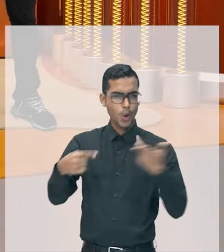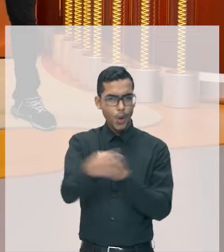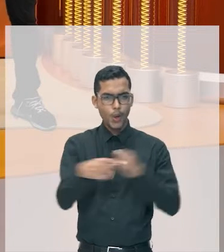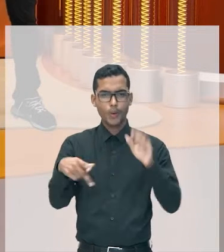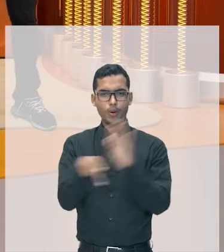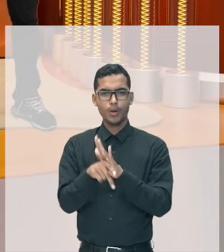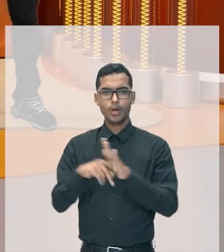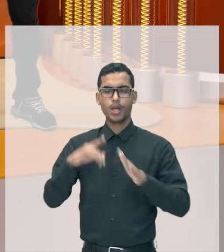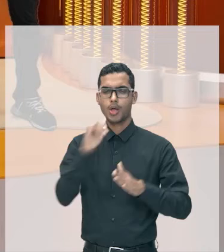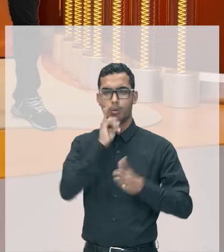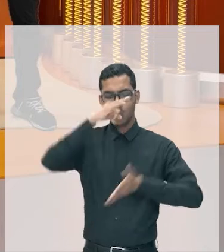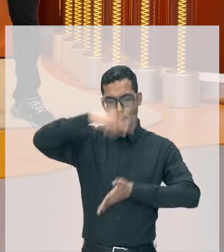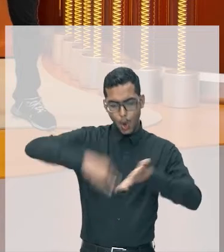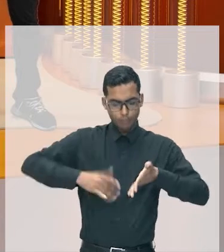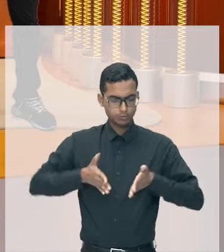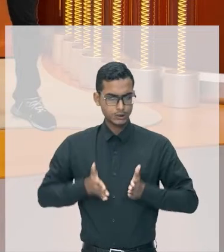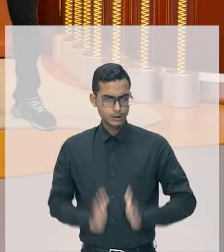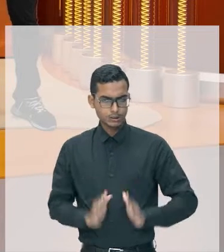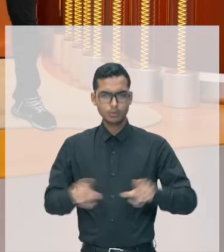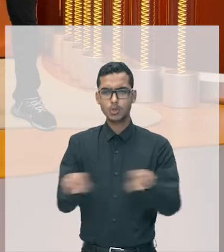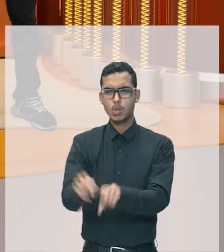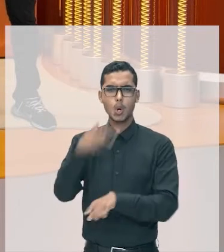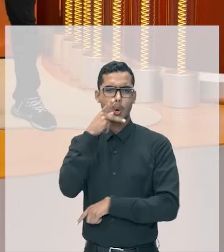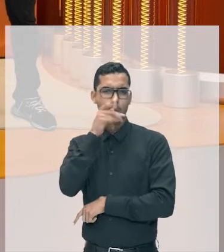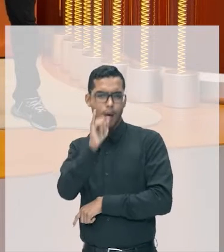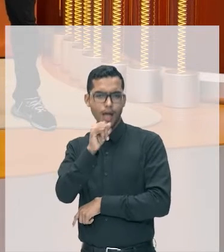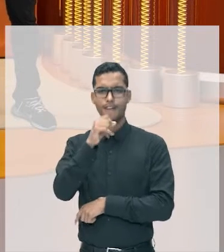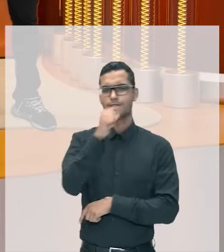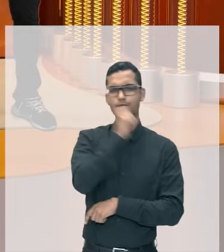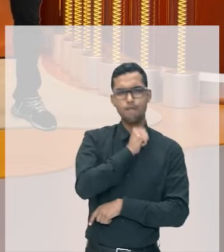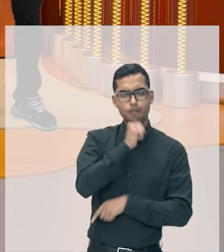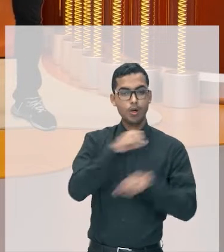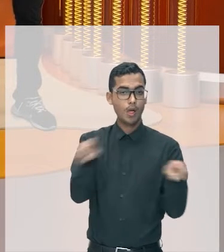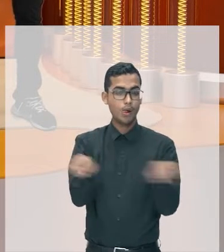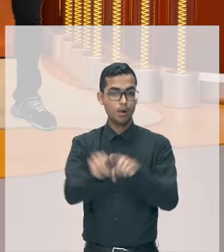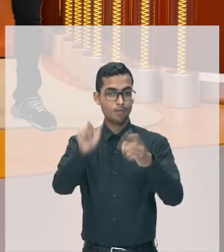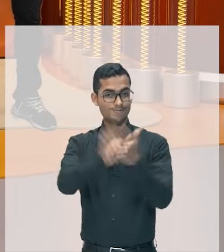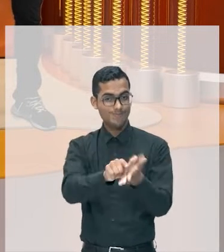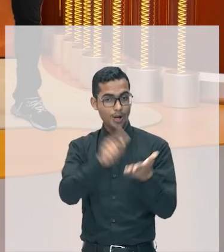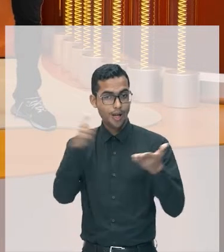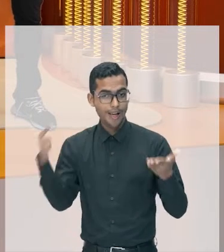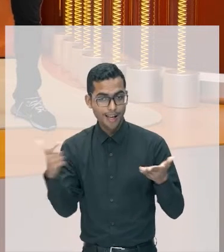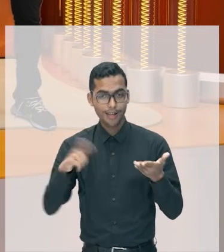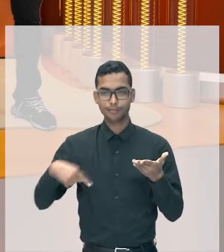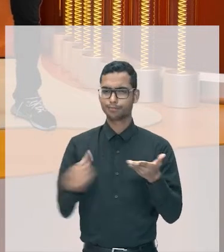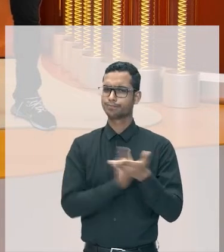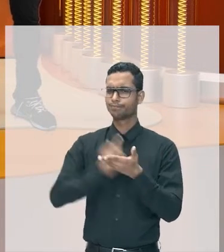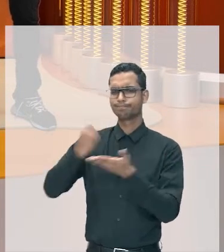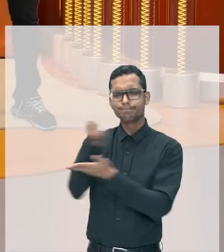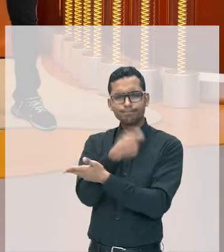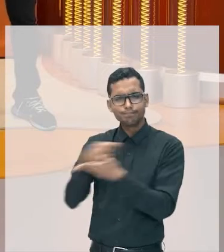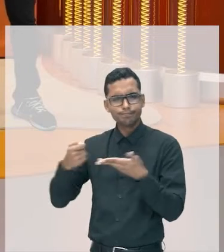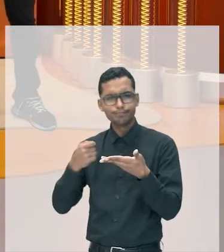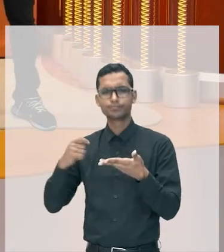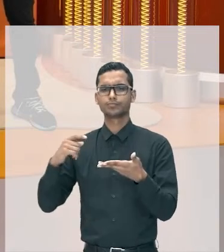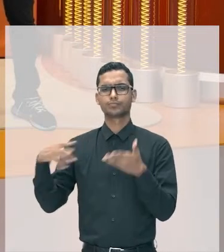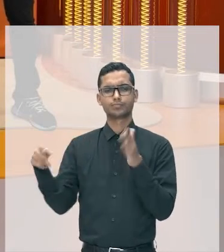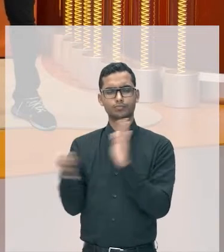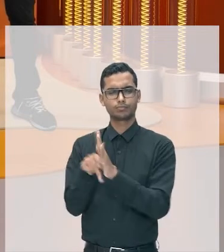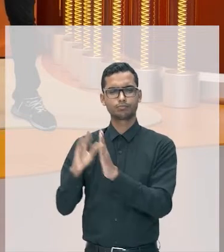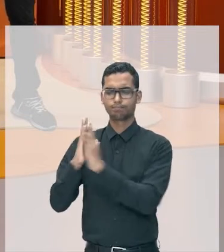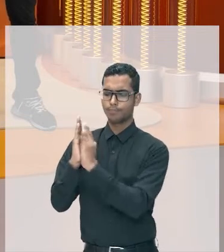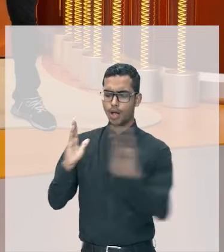dos meus pais, dos meus avós, são os jornais que nós escrevemos ao longo da história,